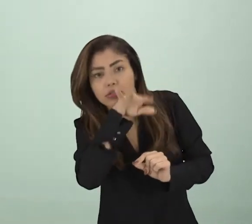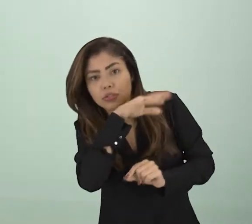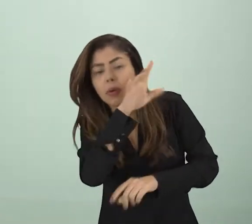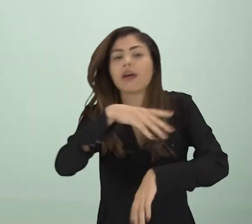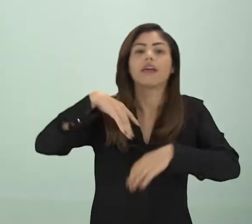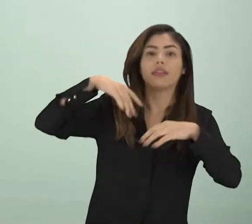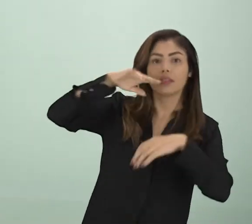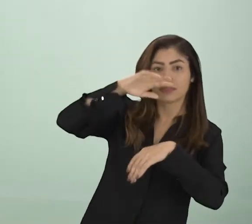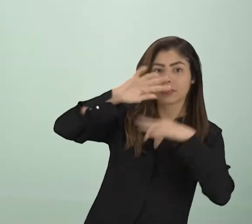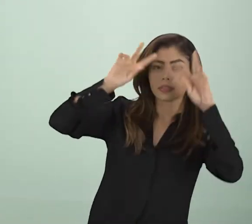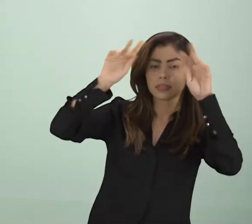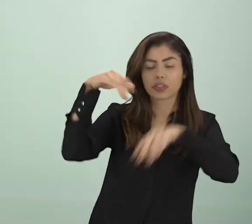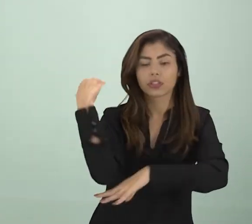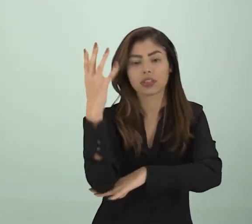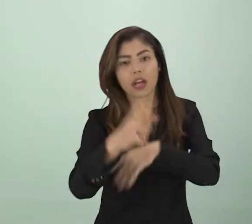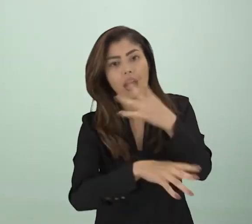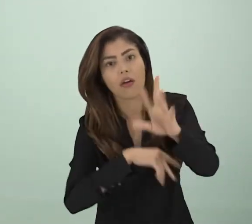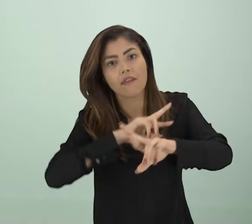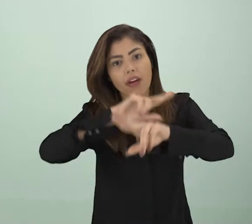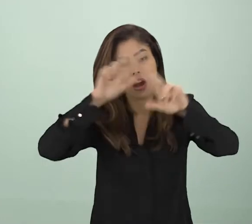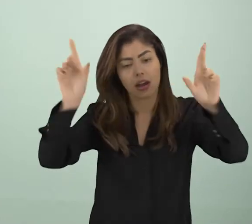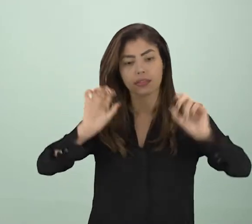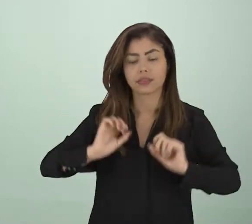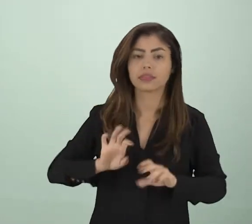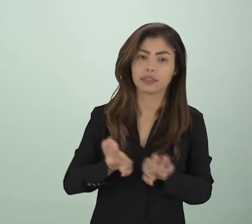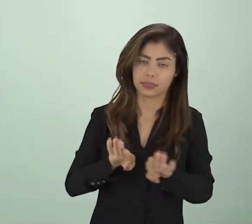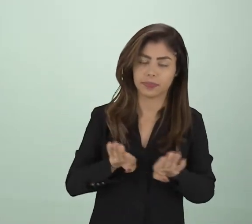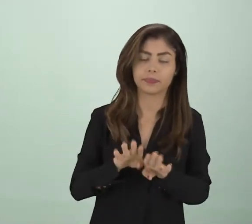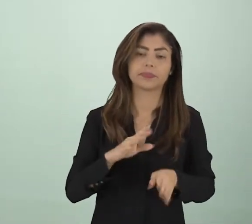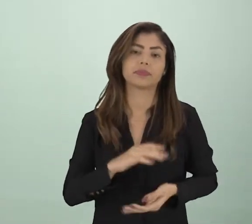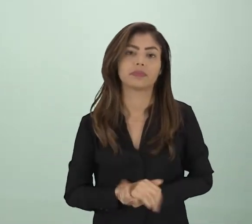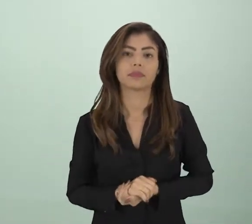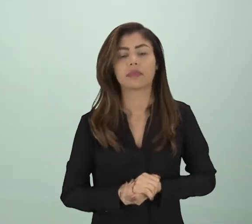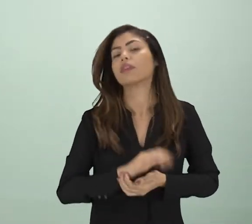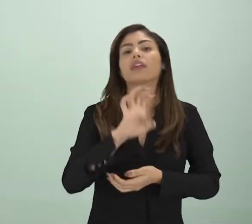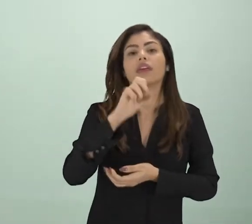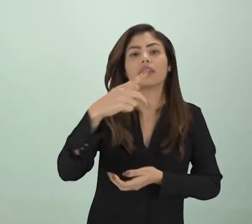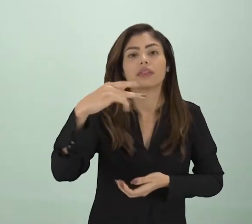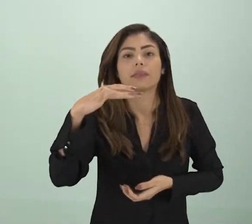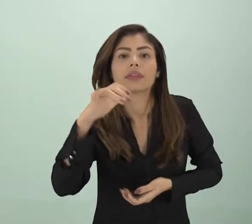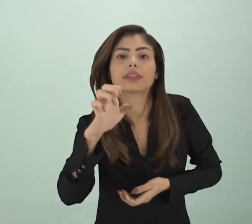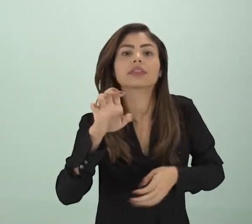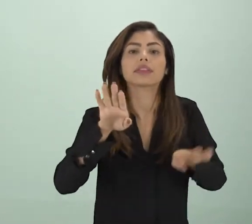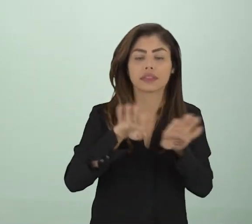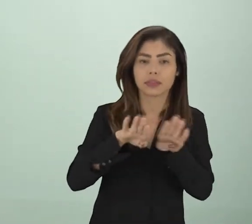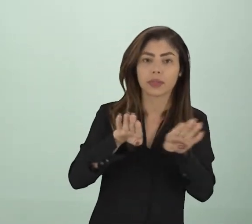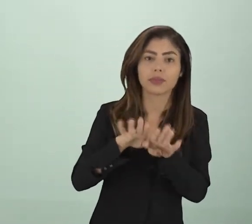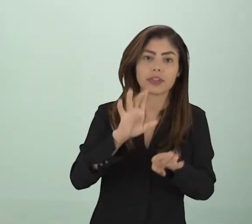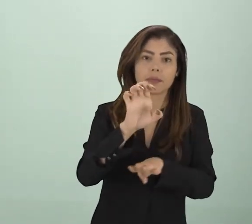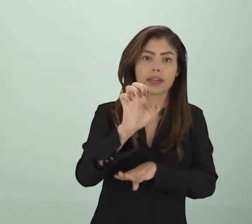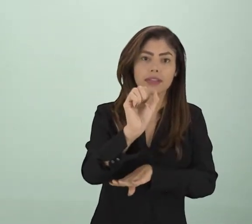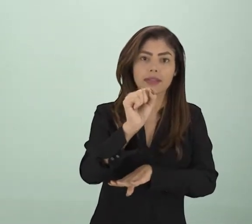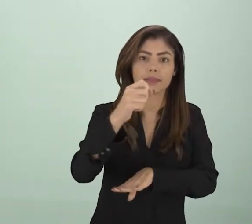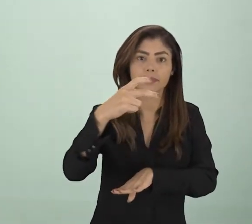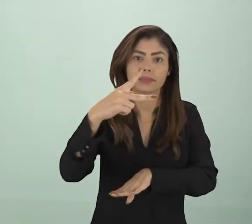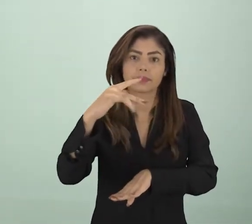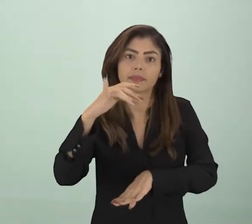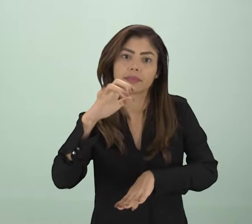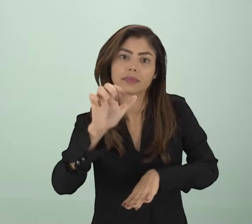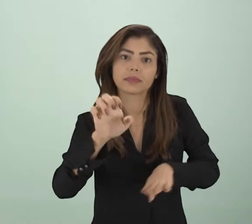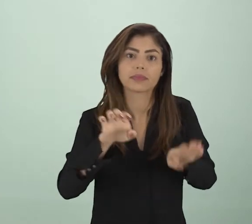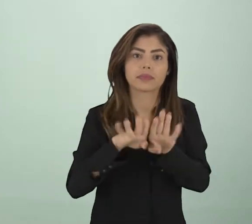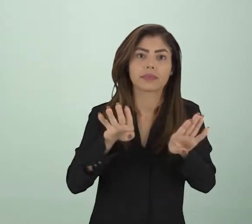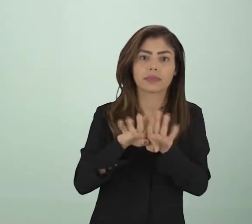vivos, são os organismos, tá? De várias espécies. Então, com certeza, essas espécies, elas vão